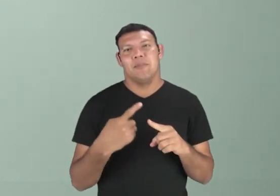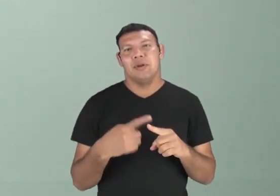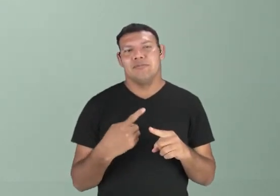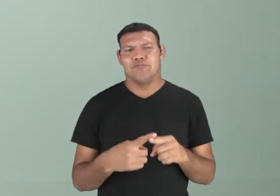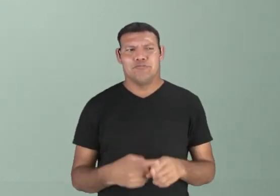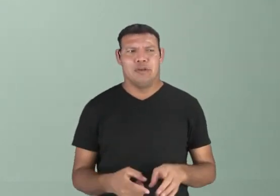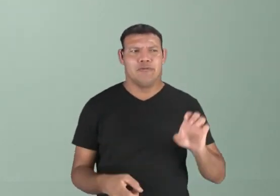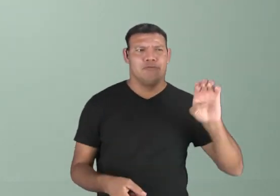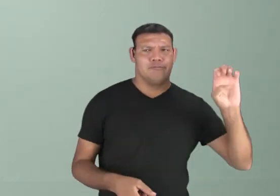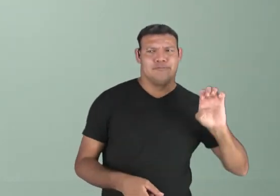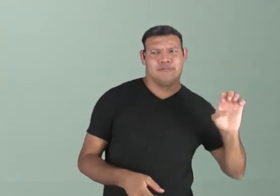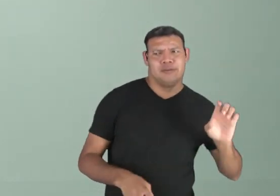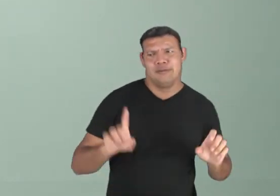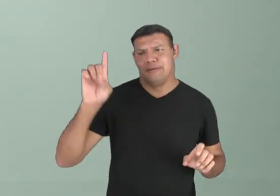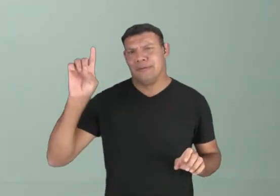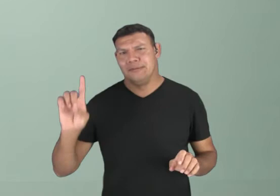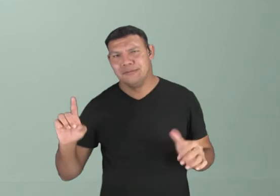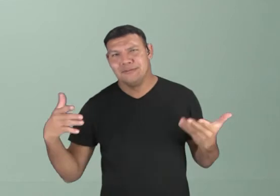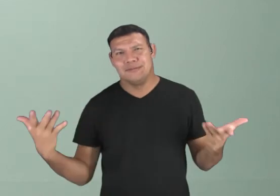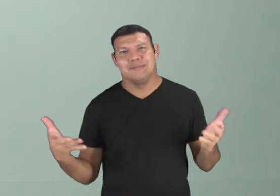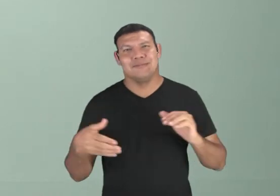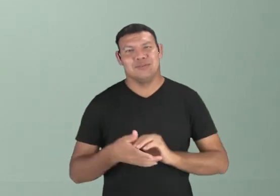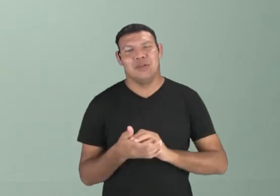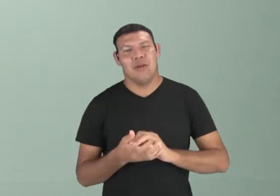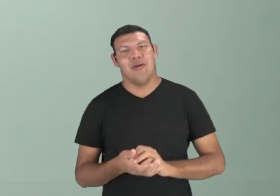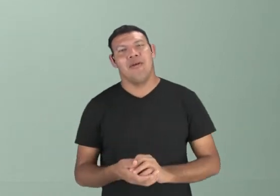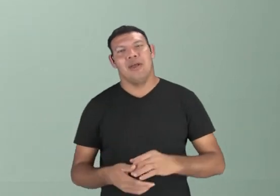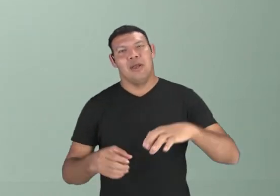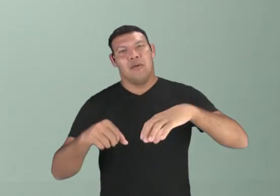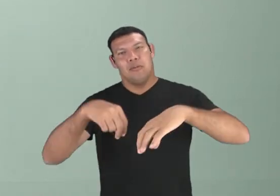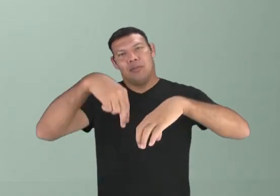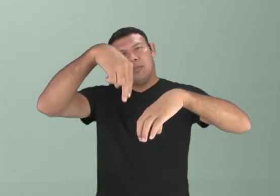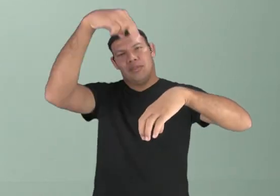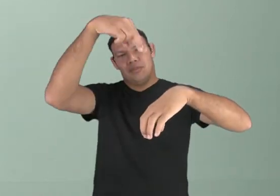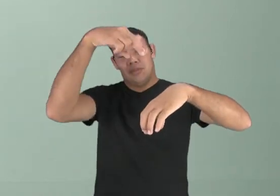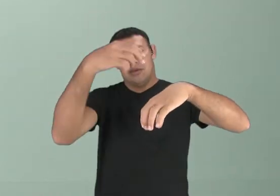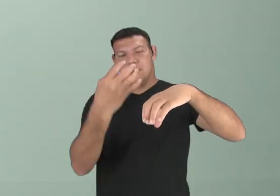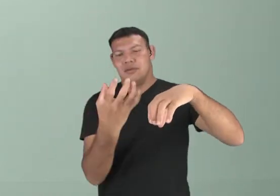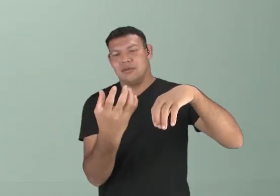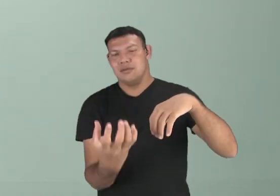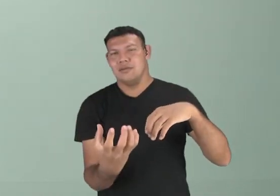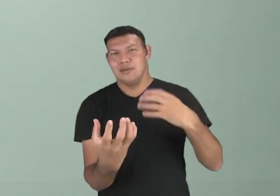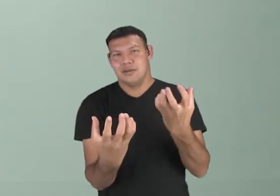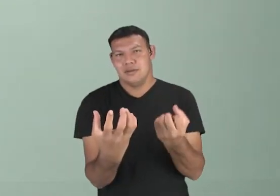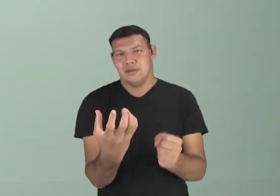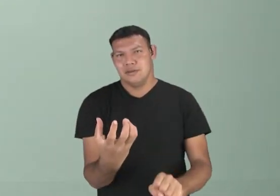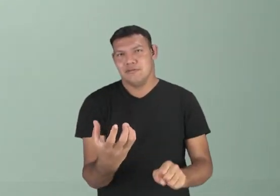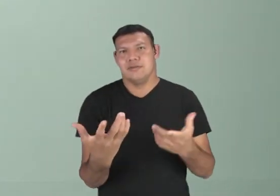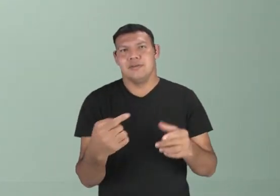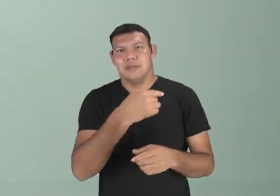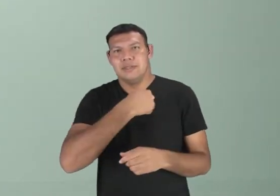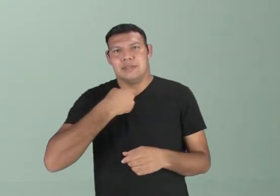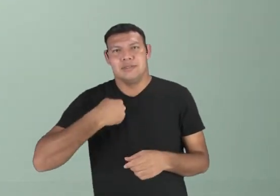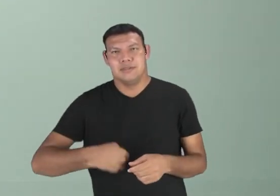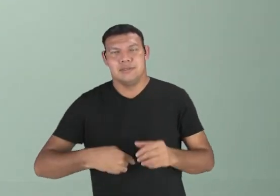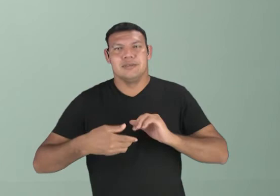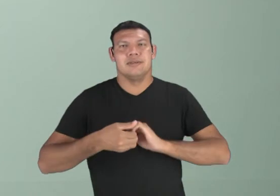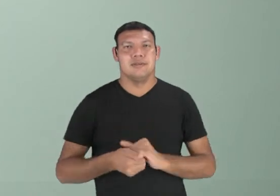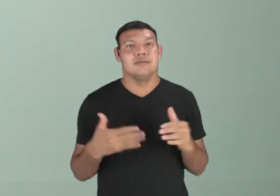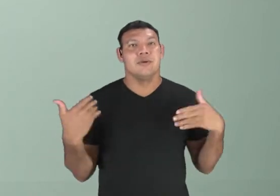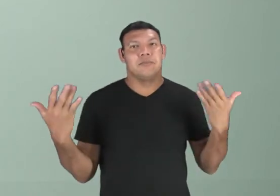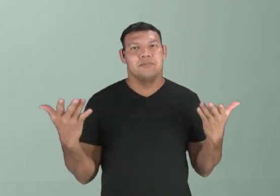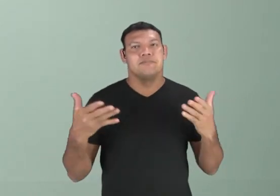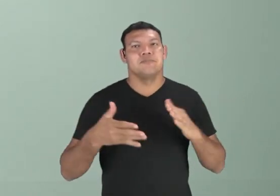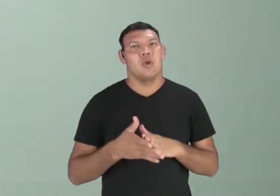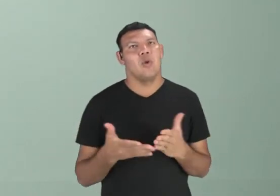quem é que está do outro? Quem é que está numa situação privilegiada? É quem está lá na zona da China, do Japão, que a gente diz que é do outro lado do mundo,